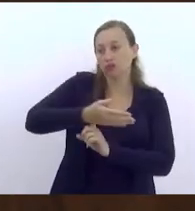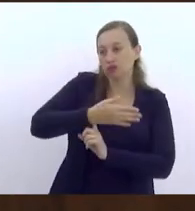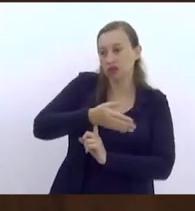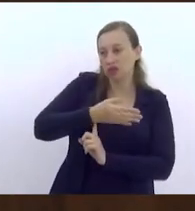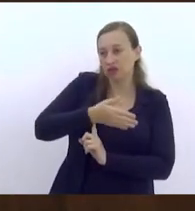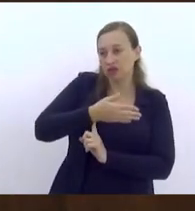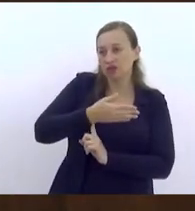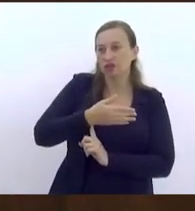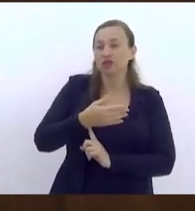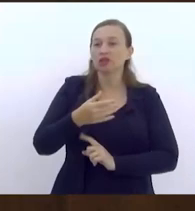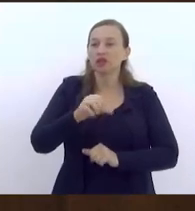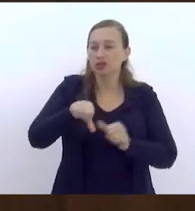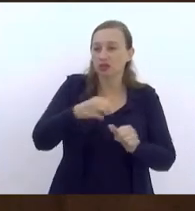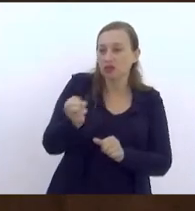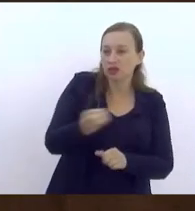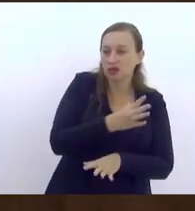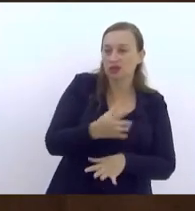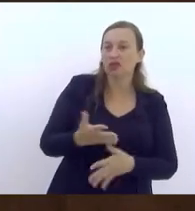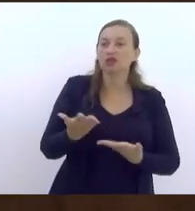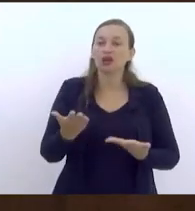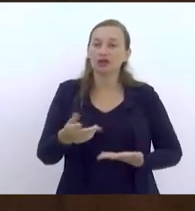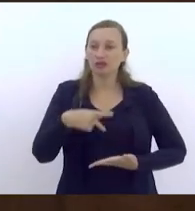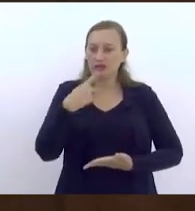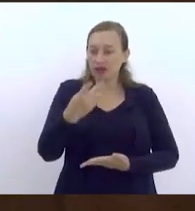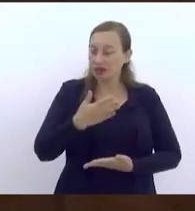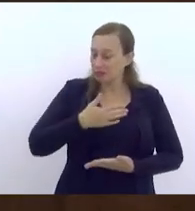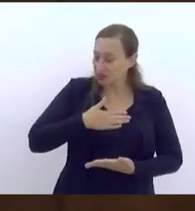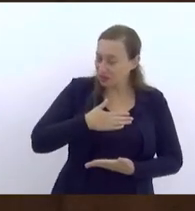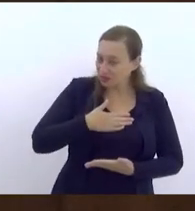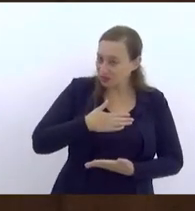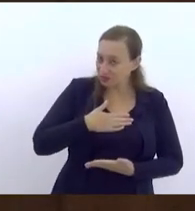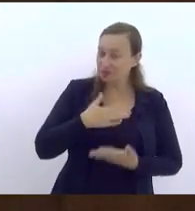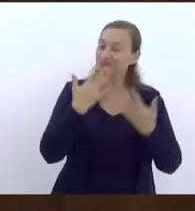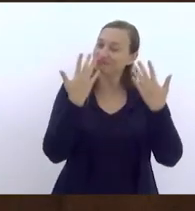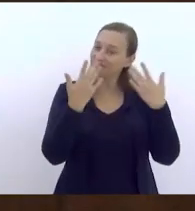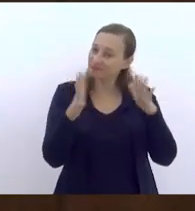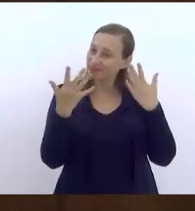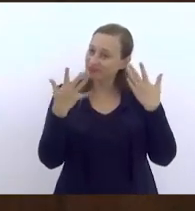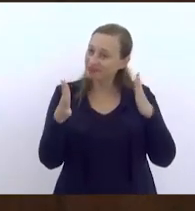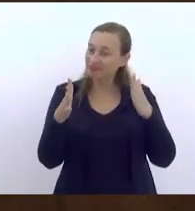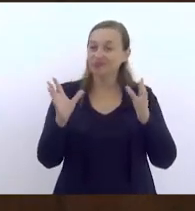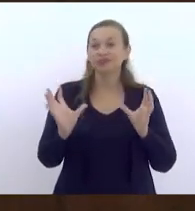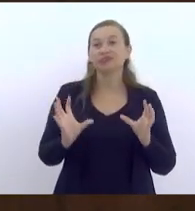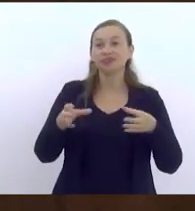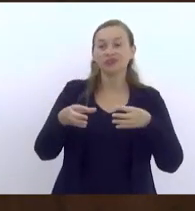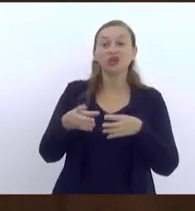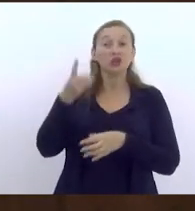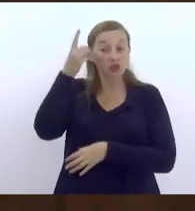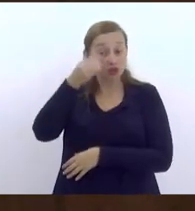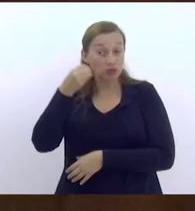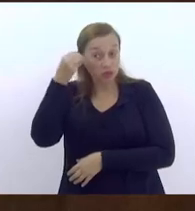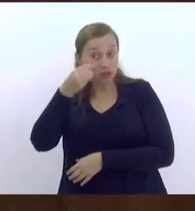e inovação. Então, eram essas as minhas palavras, e parabenizar aqui o Parlamento como um todo, no seu conjunto,